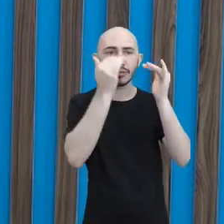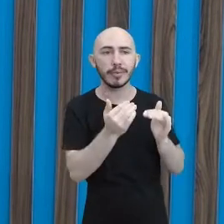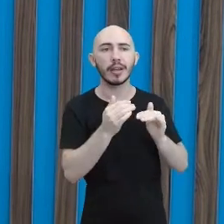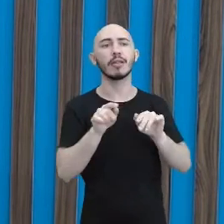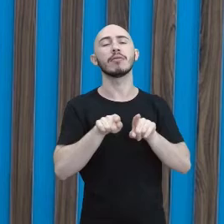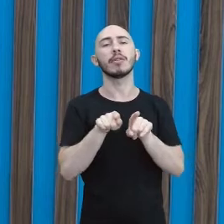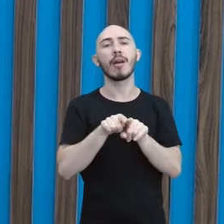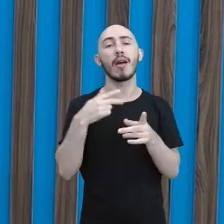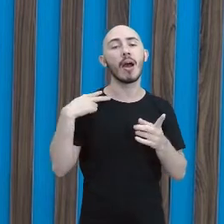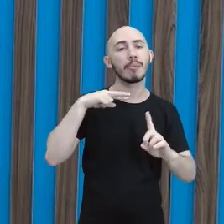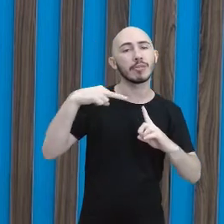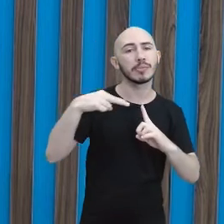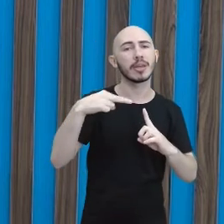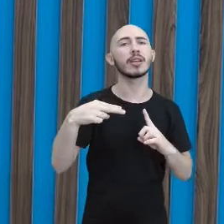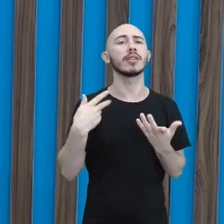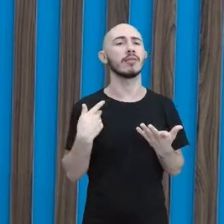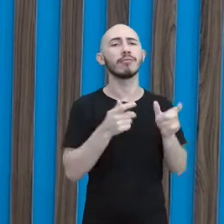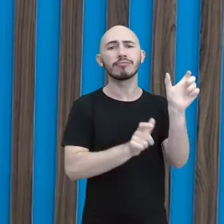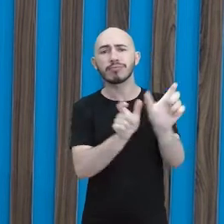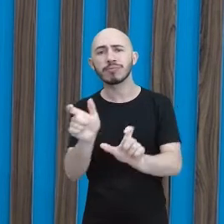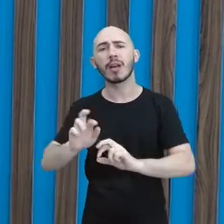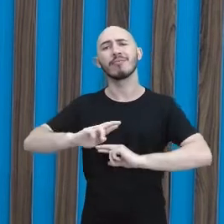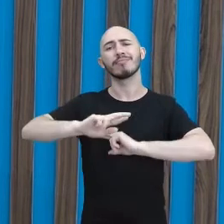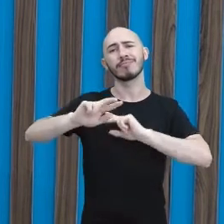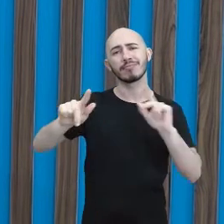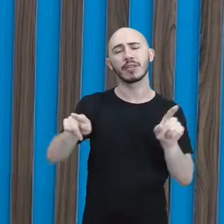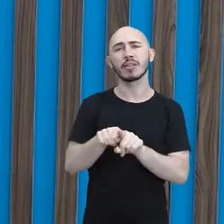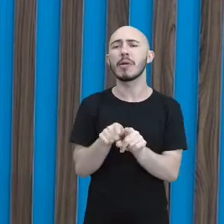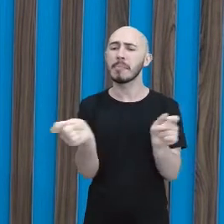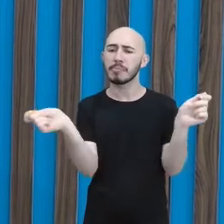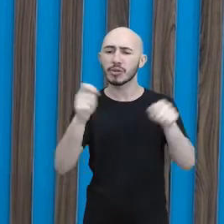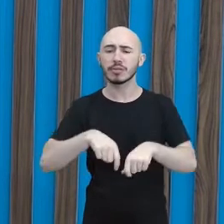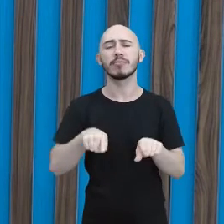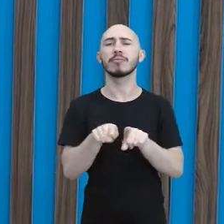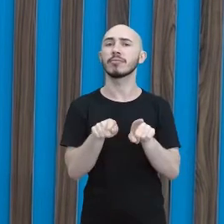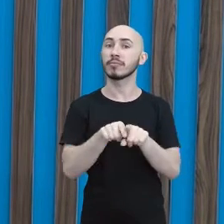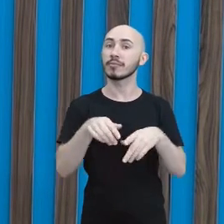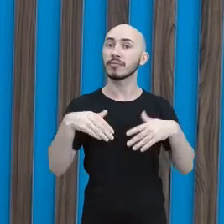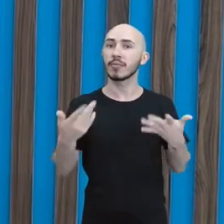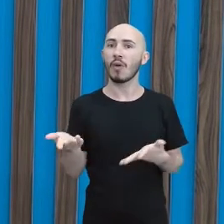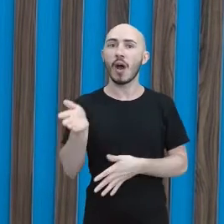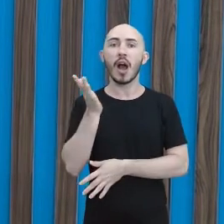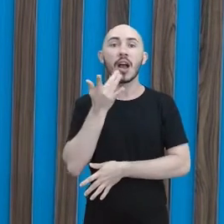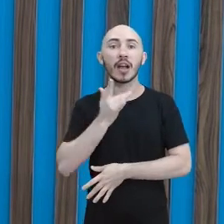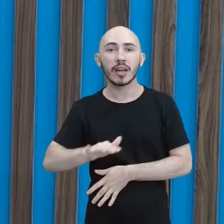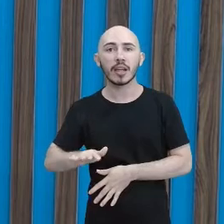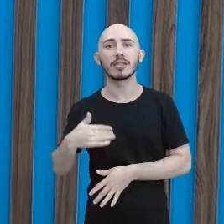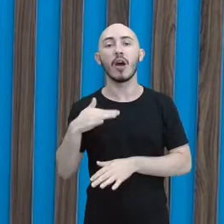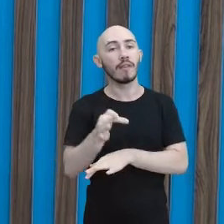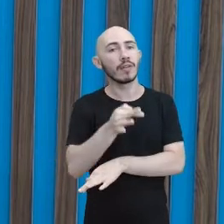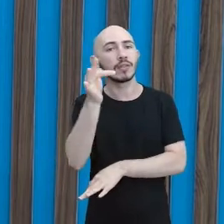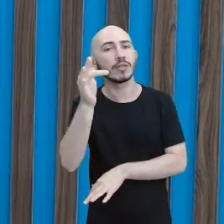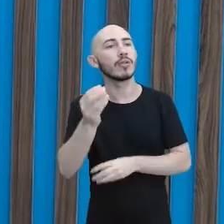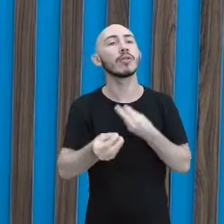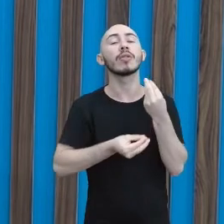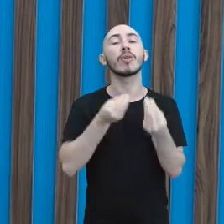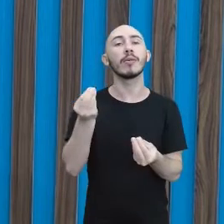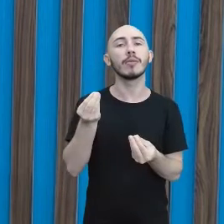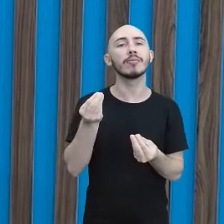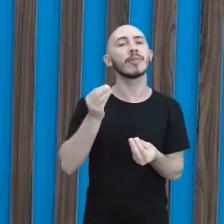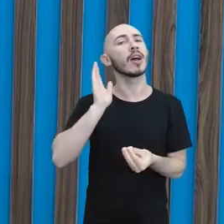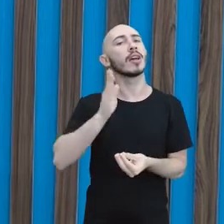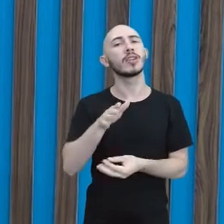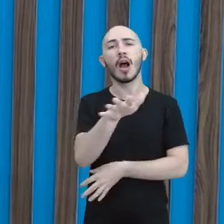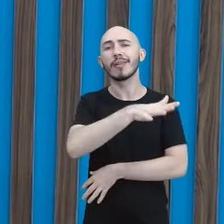olhar para as diferenças com respeito e com possibilidades também. A criança, quando chegar mais à frente, ela vai estar chegando